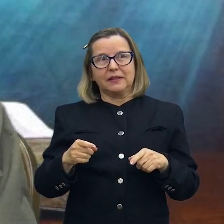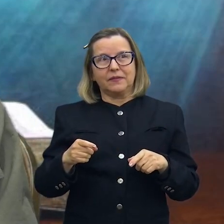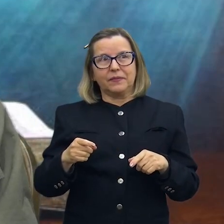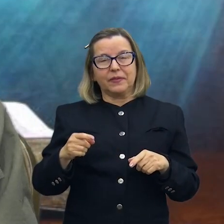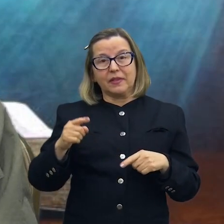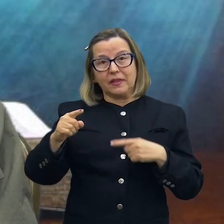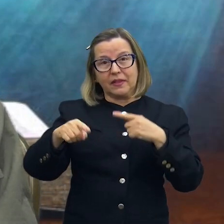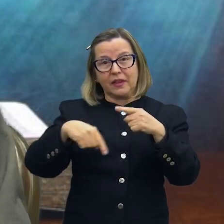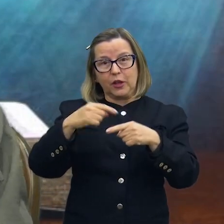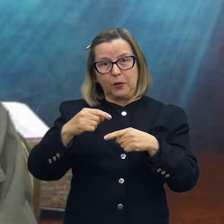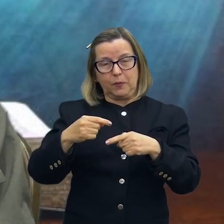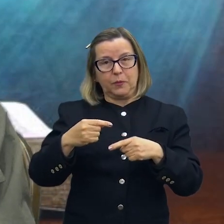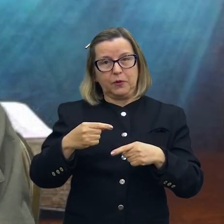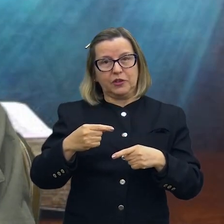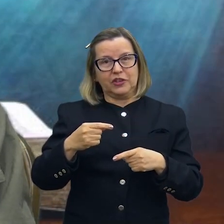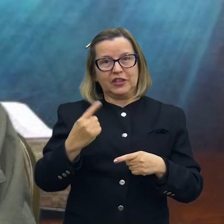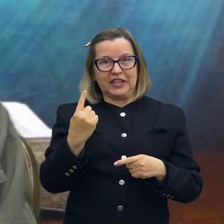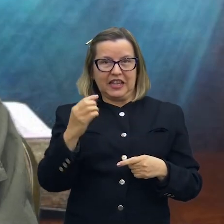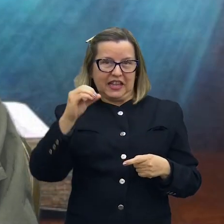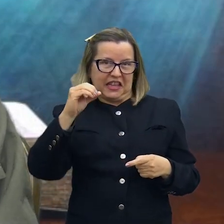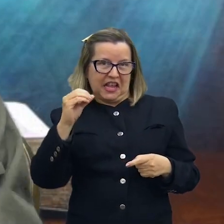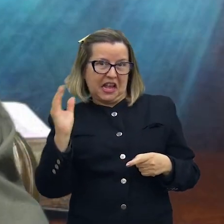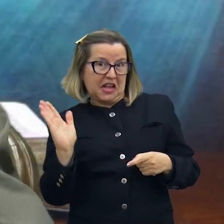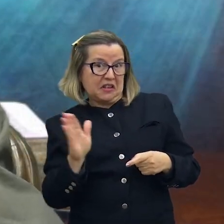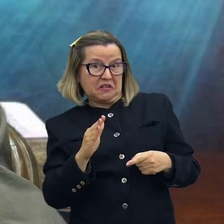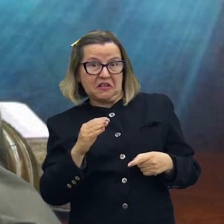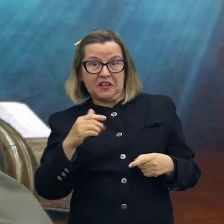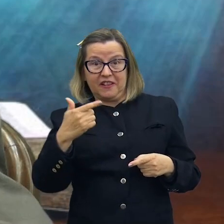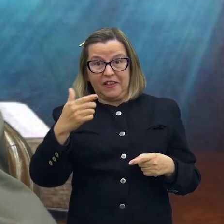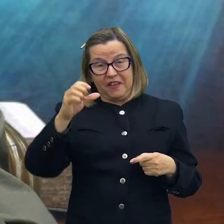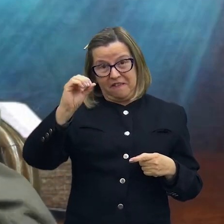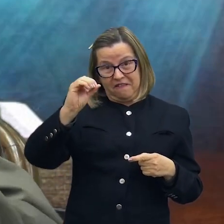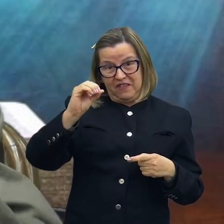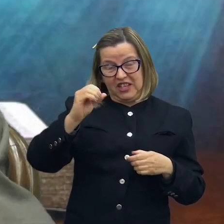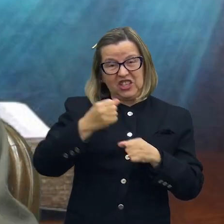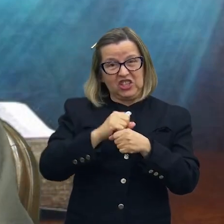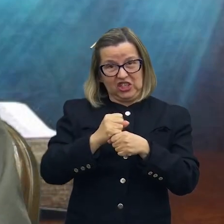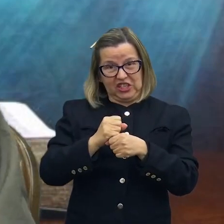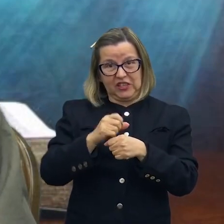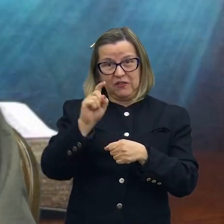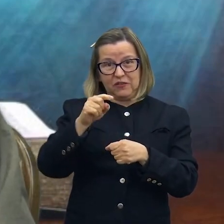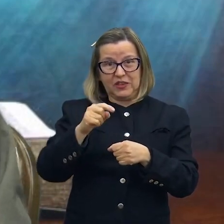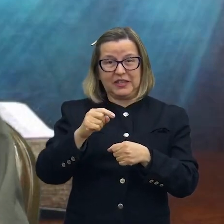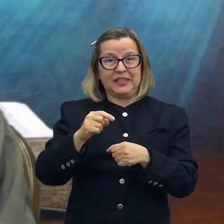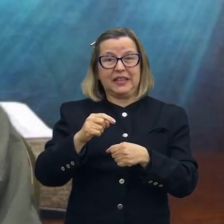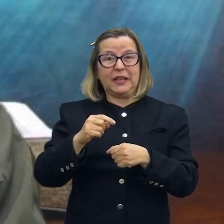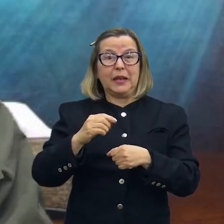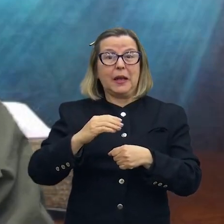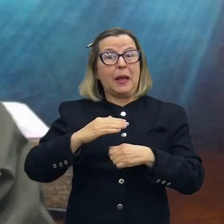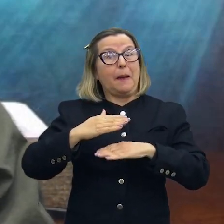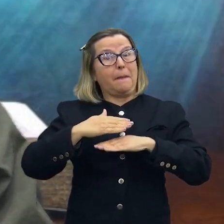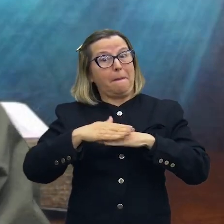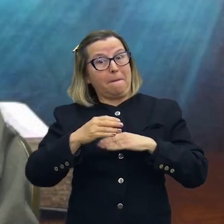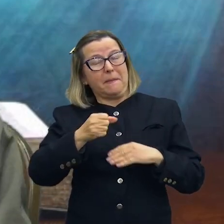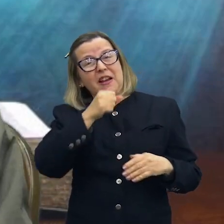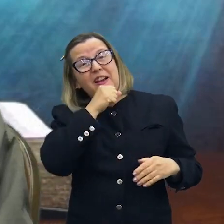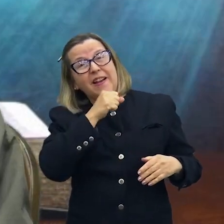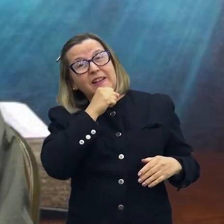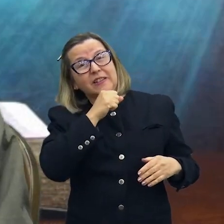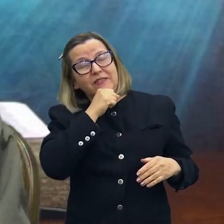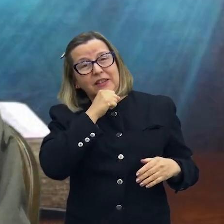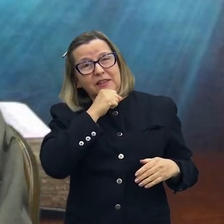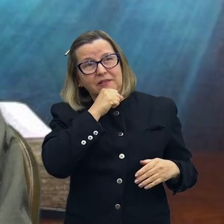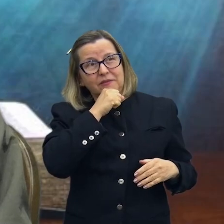velho. Daqui 20 anos. Queridos, eu encontro pessoas que há 30 anos ouviram sobre isso. Talvez uns 40